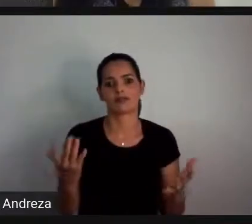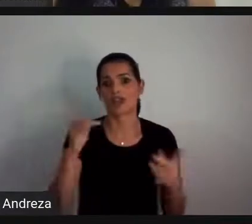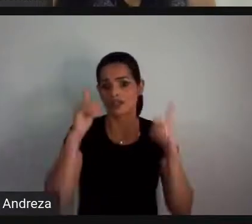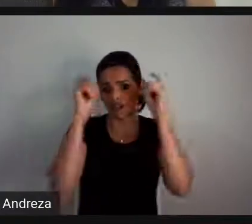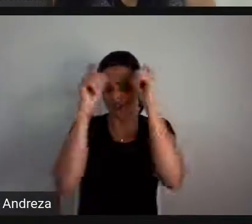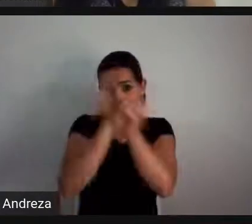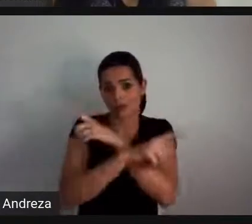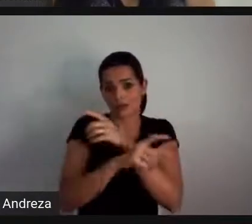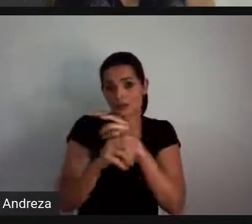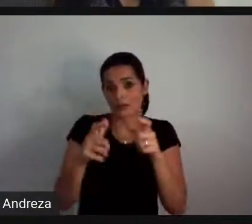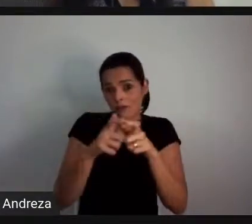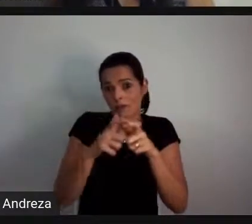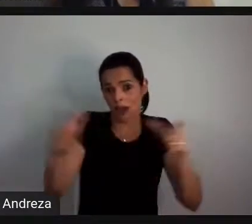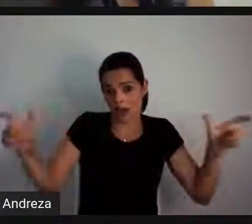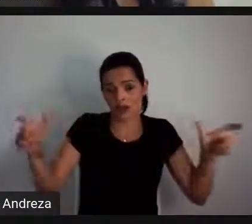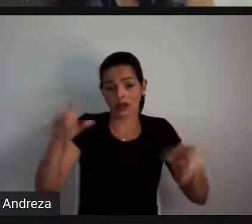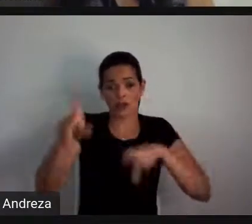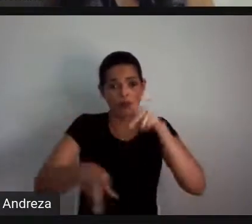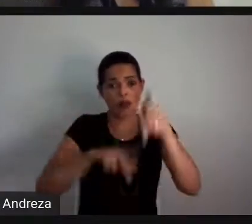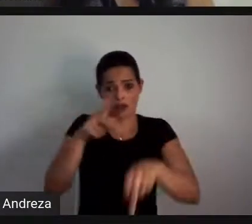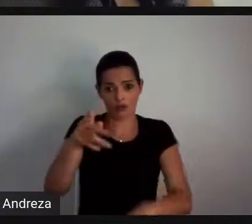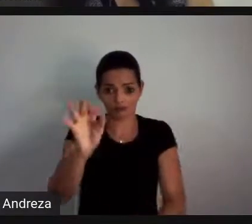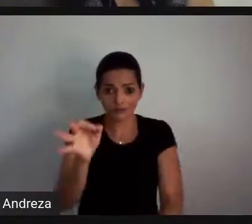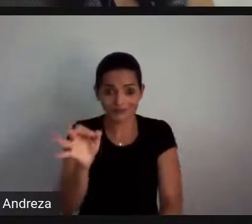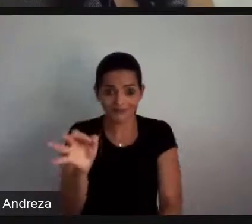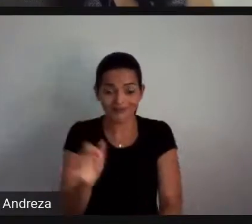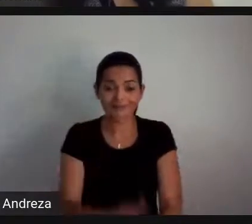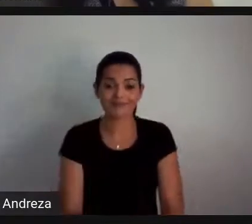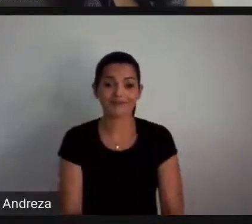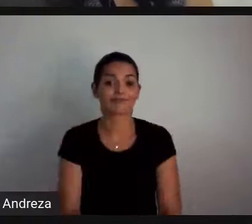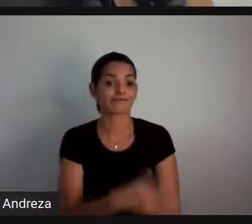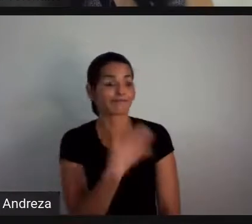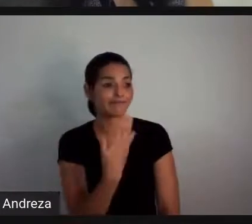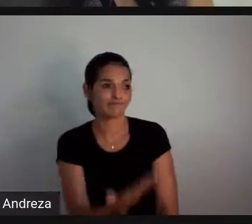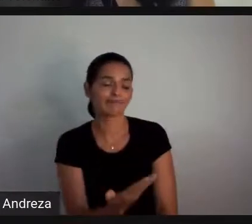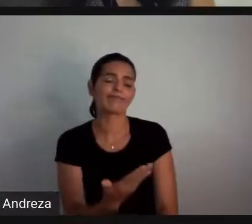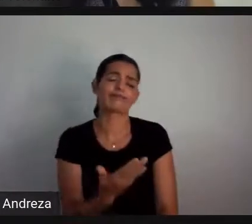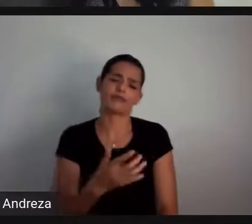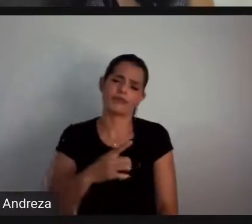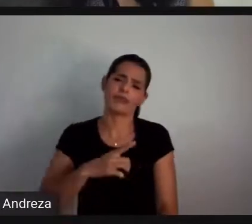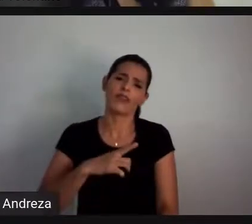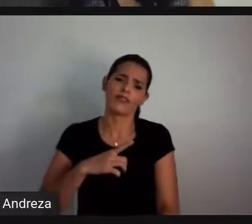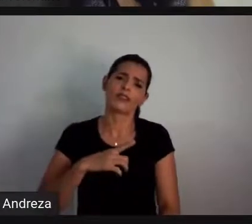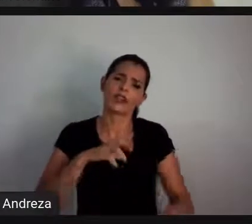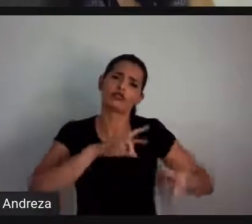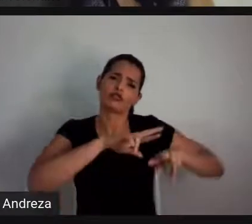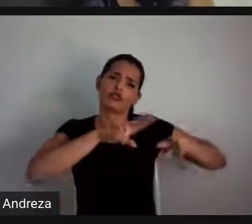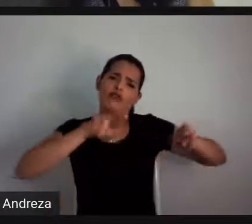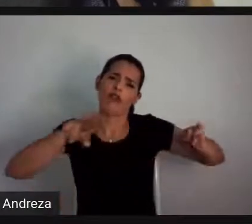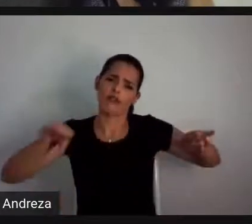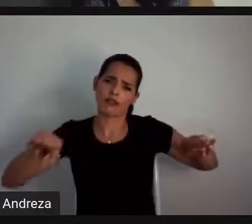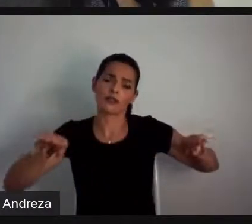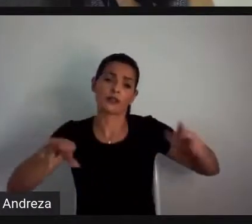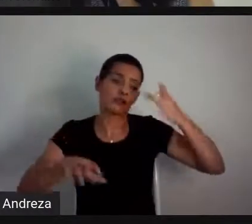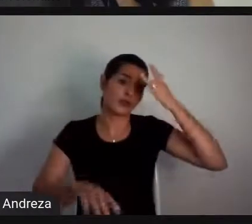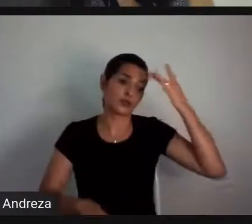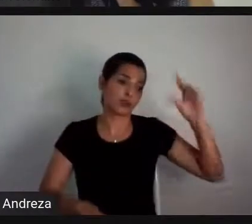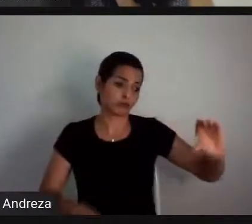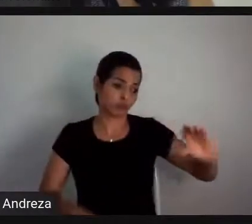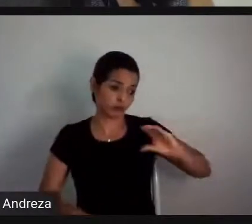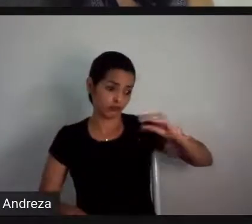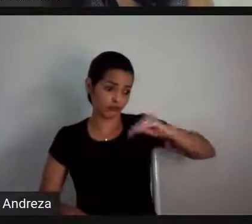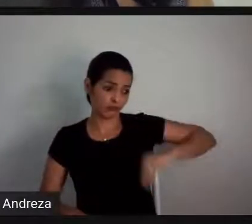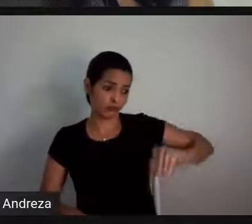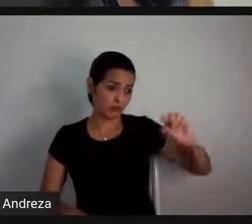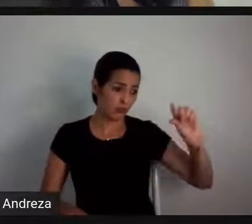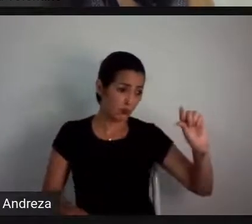grande maioria, pelo menos, né? E assim, guardando as devidas proporções, né, é difícil tanto para quem ganha pouquinho, quanto para